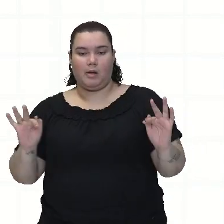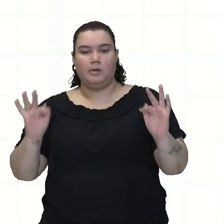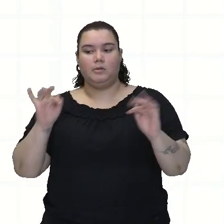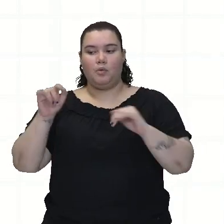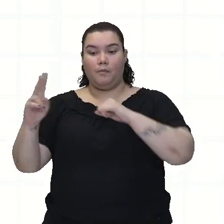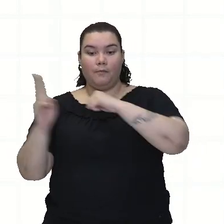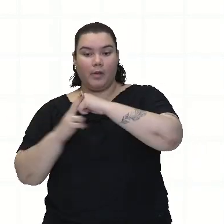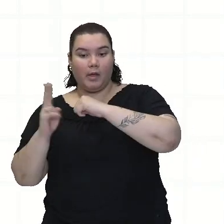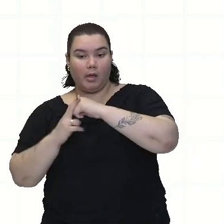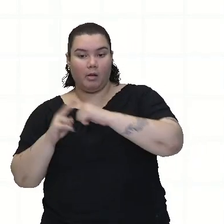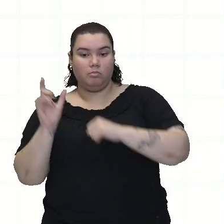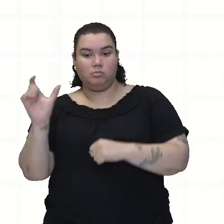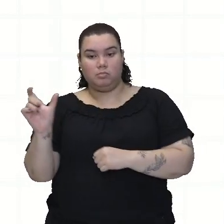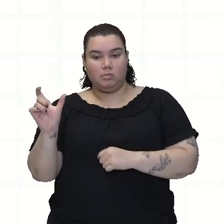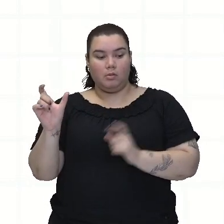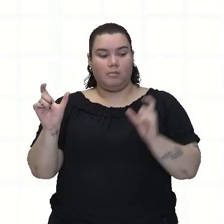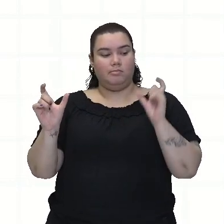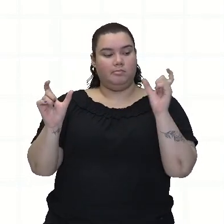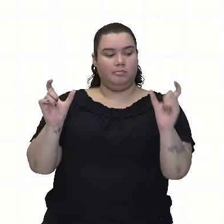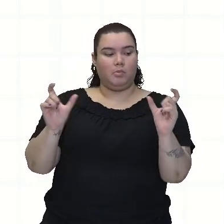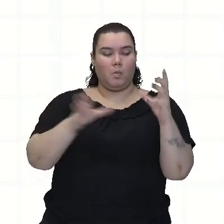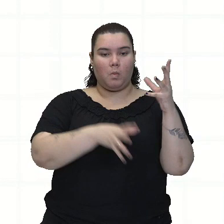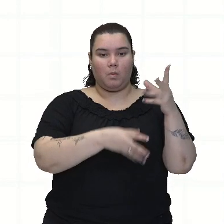e o que ele expressa.